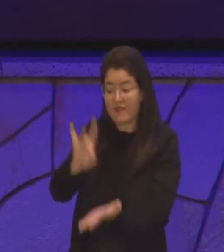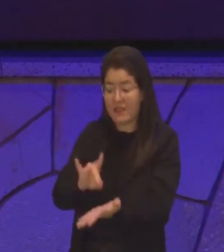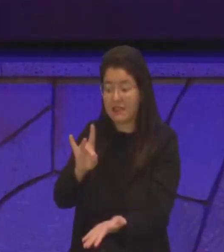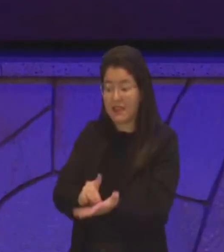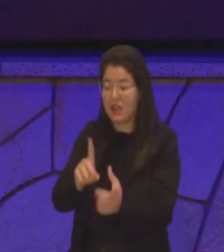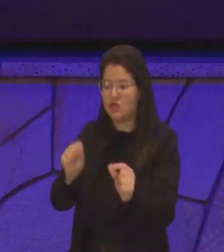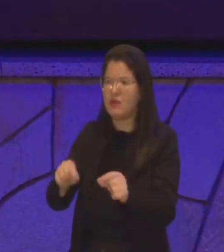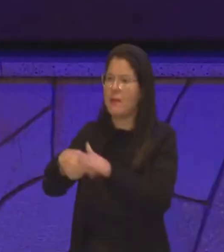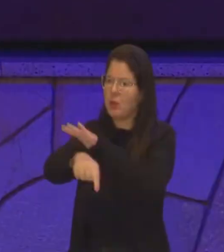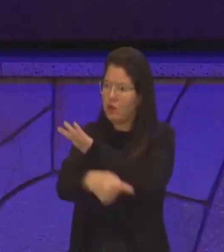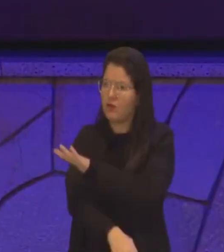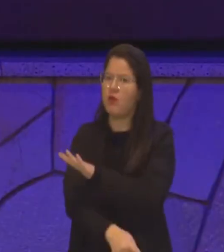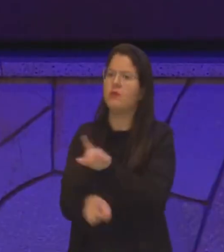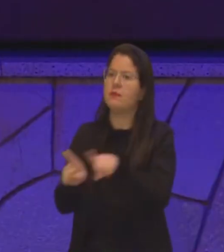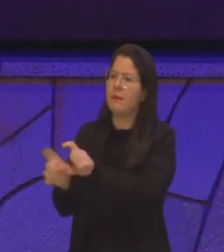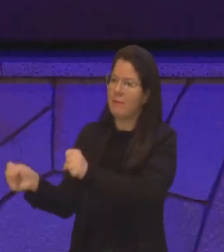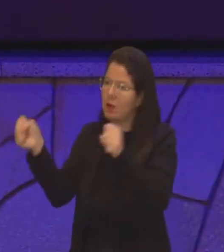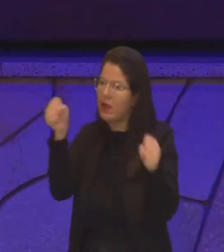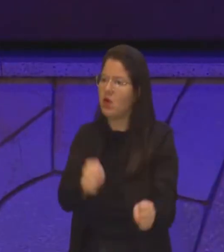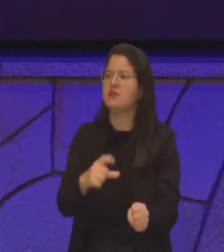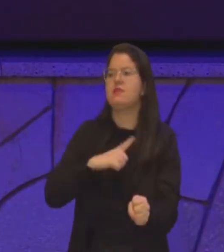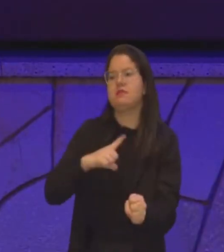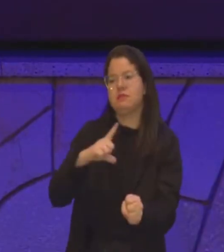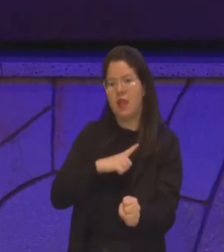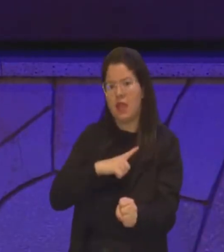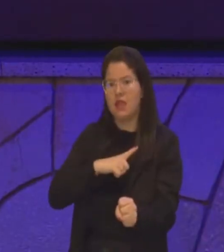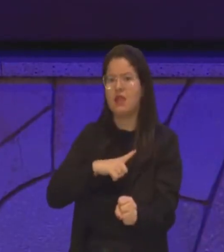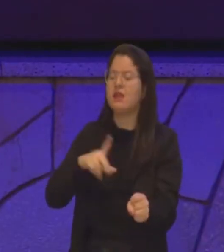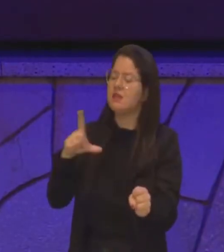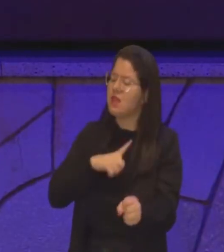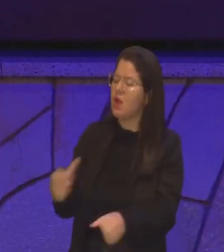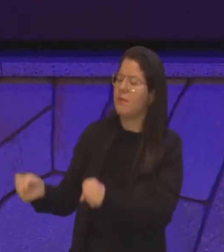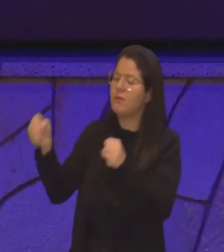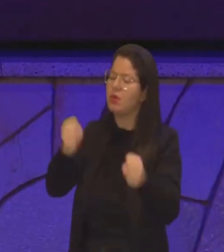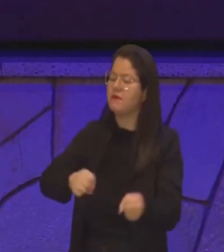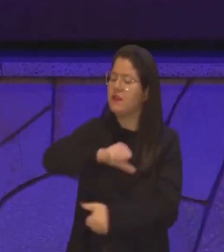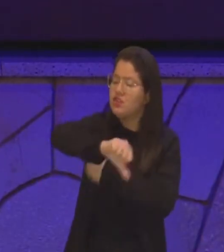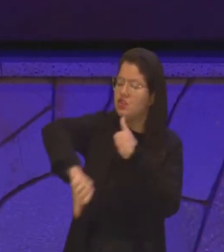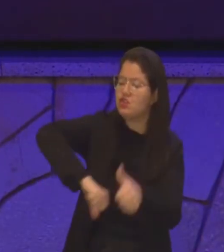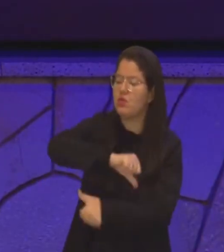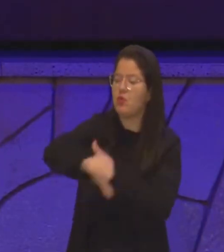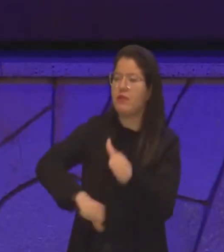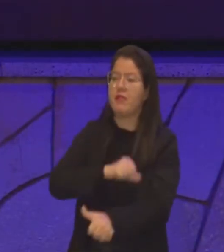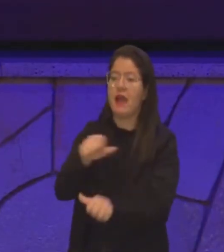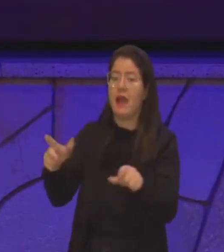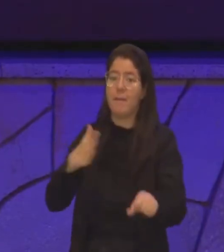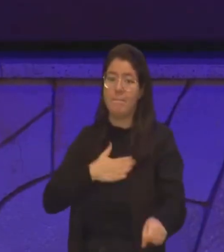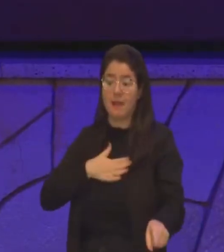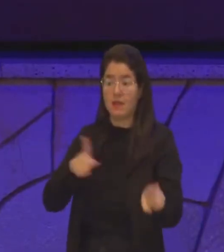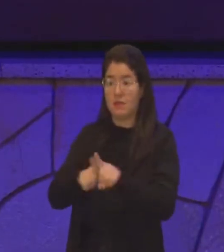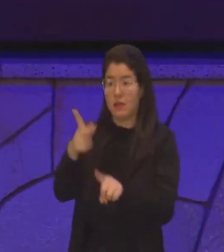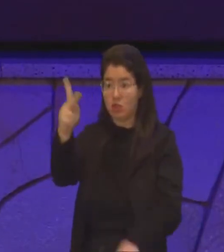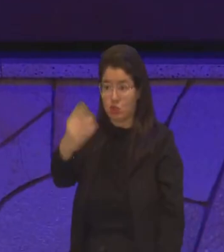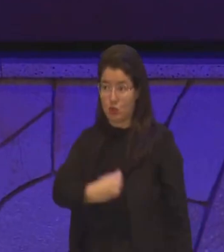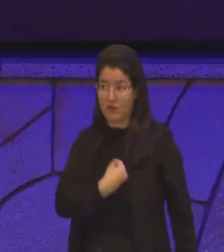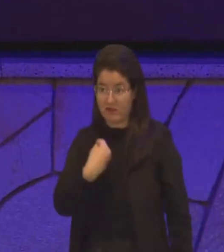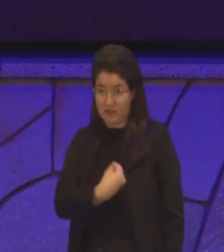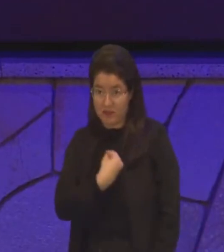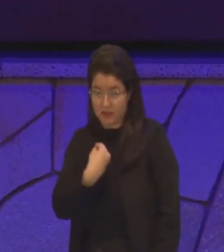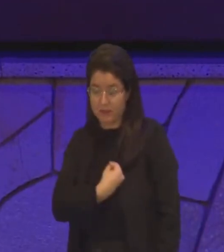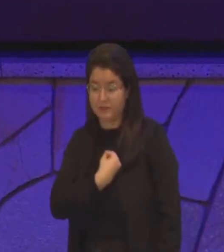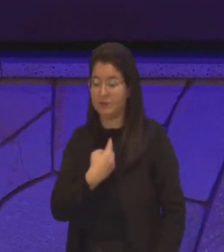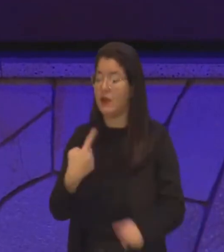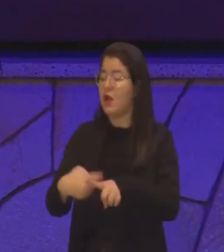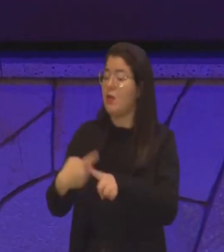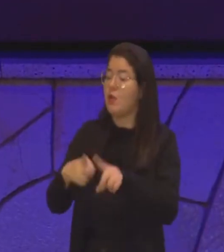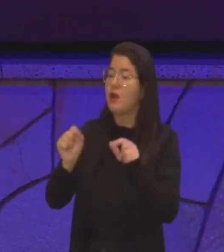tão profundas e tão poderosas, que têm o poder de transformar a minha e a sua vida.